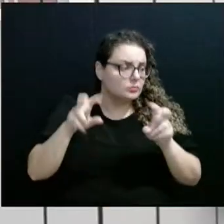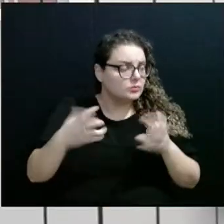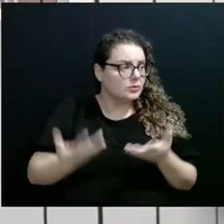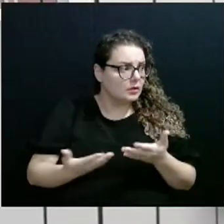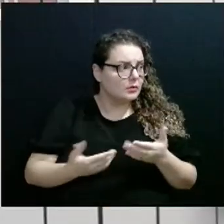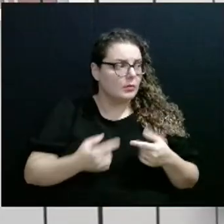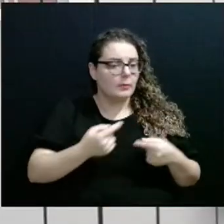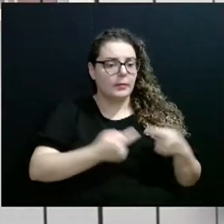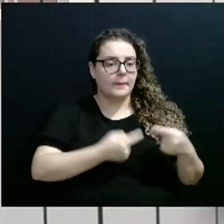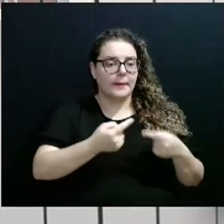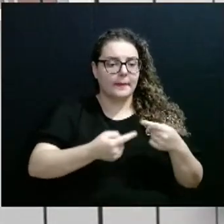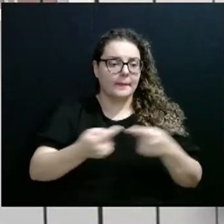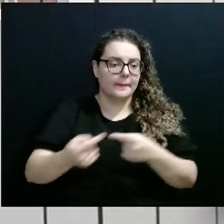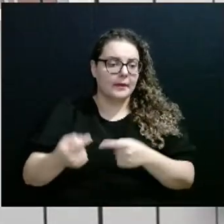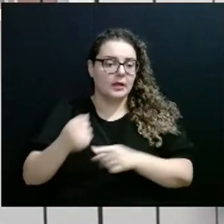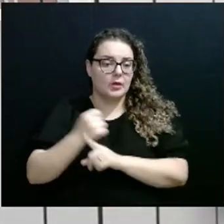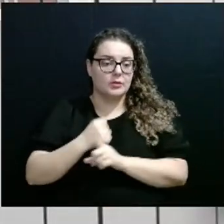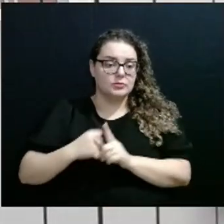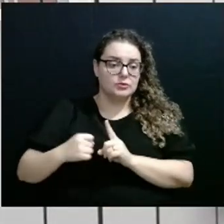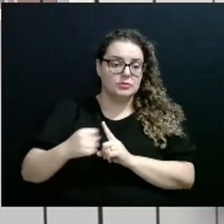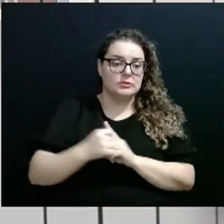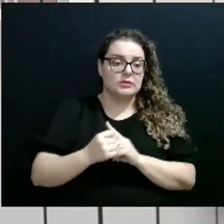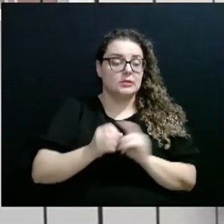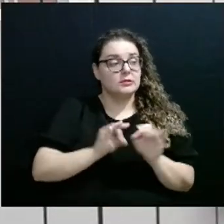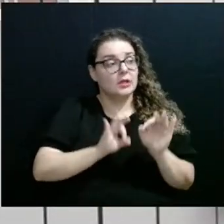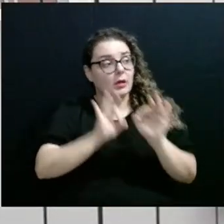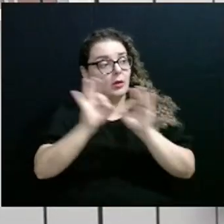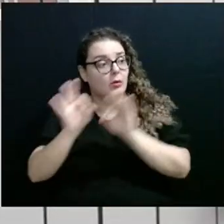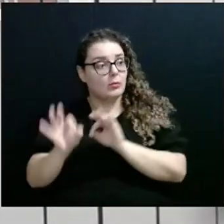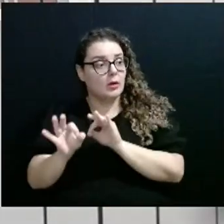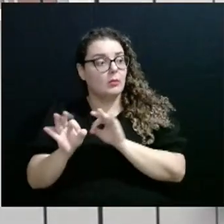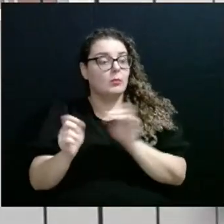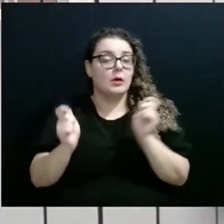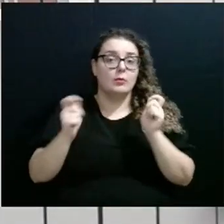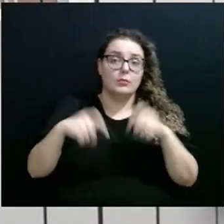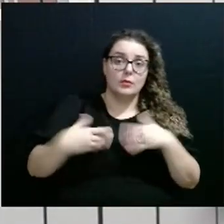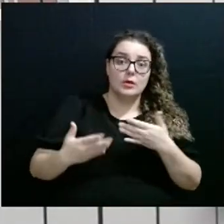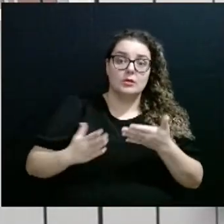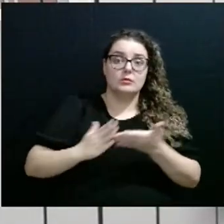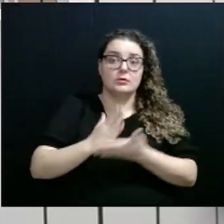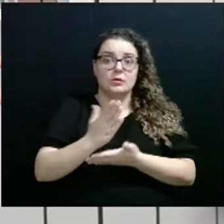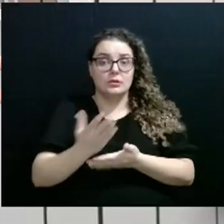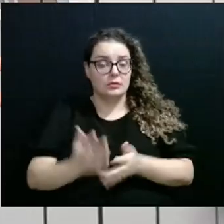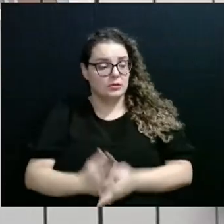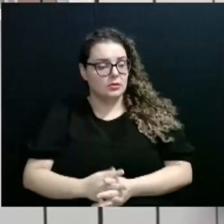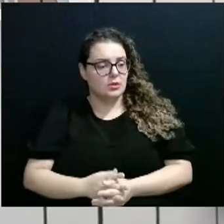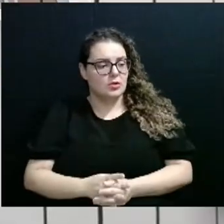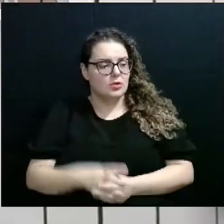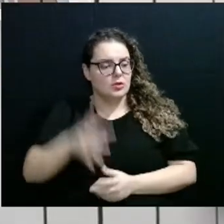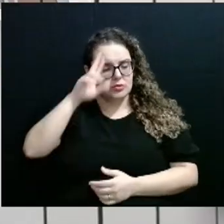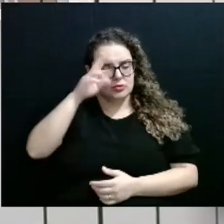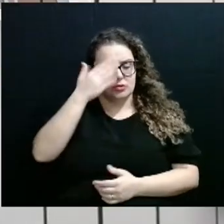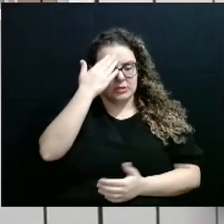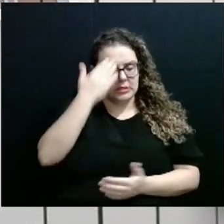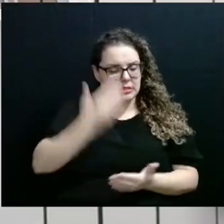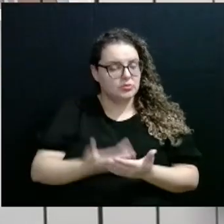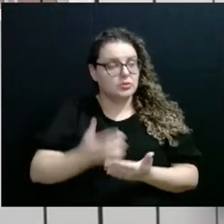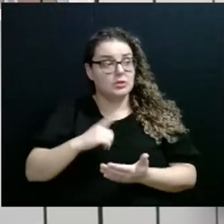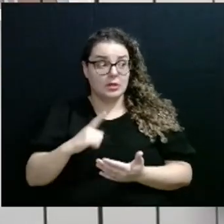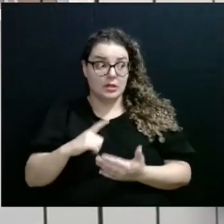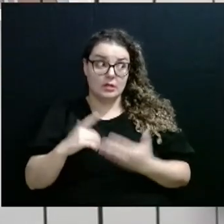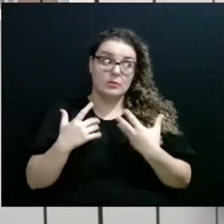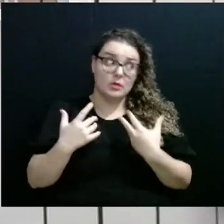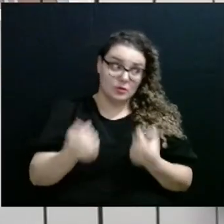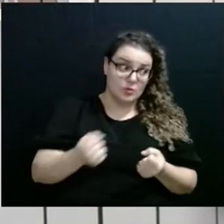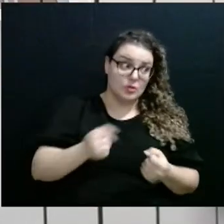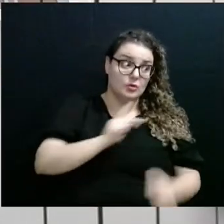né? A sociedade tem acompanhado uma possível aprovação. O senhor acredita que teremos uma sanção aí do presidente Lula